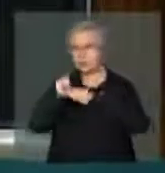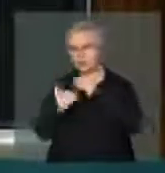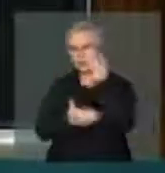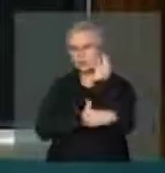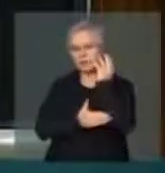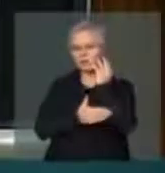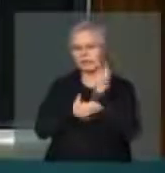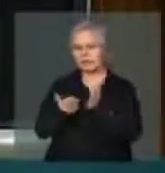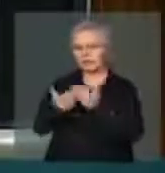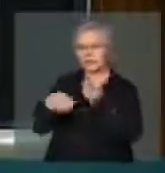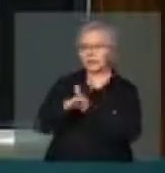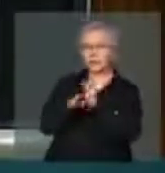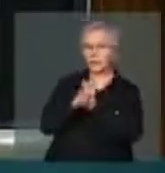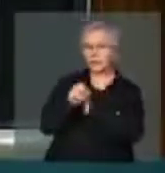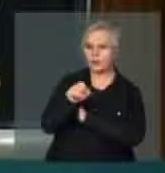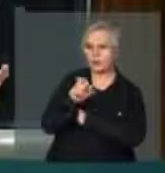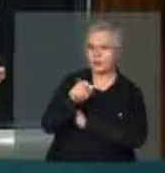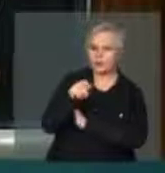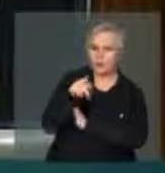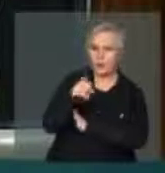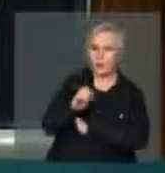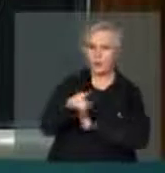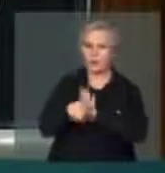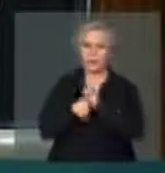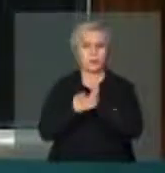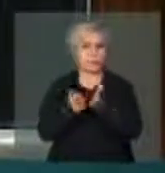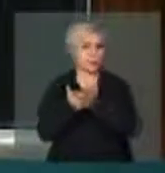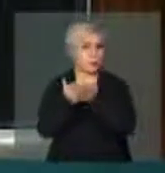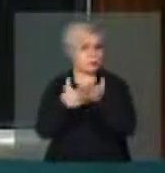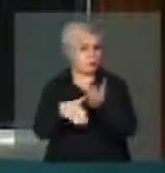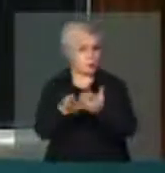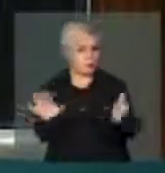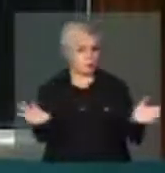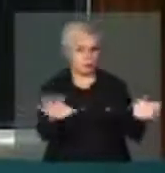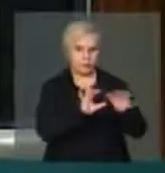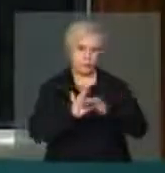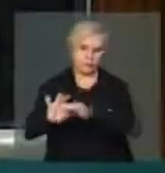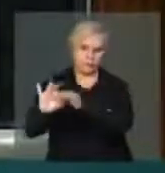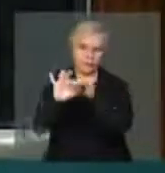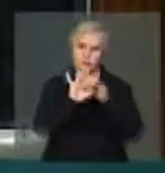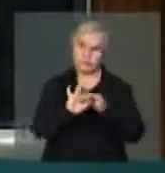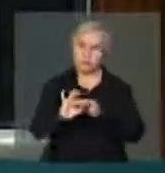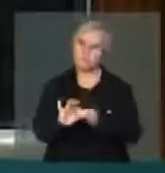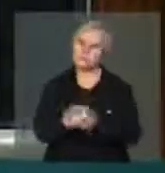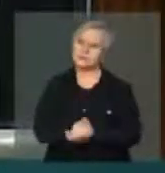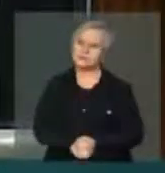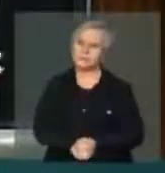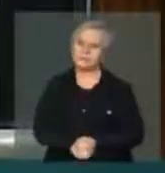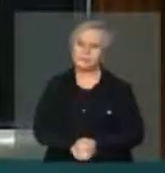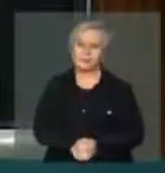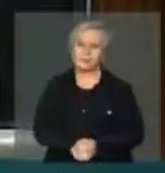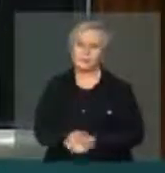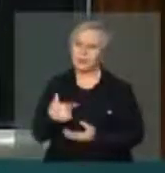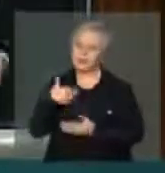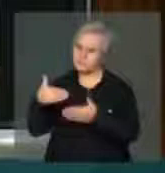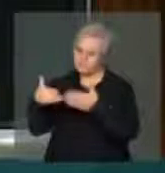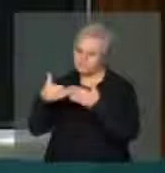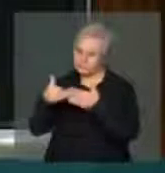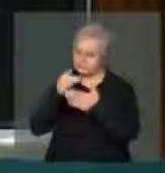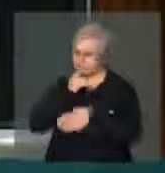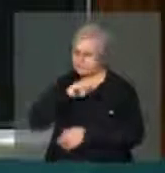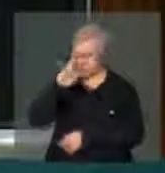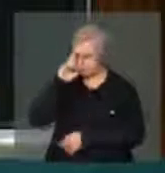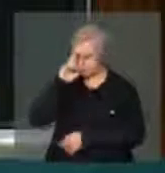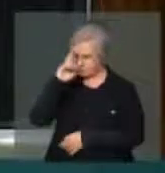de Suape, para o porto de Pecém. Para se ter uma ideia, presidente Isalci, eu até gostaria de pedir a Vossa Excelência o tempo